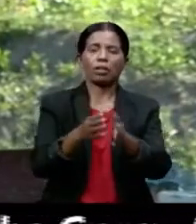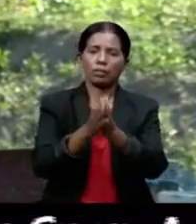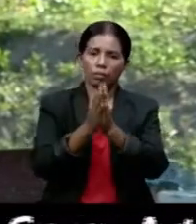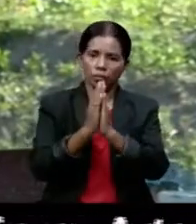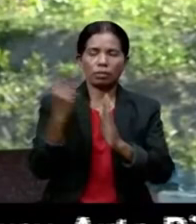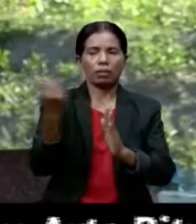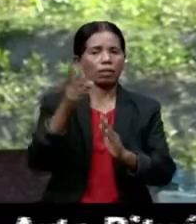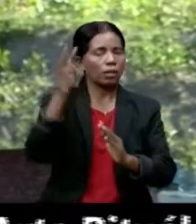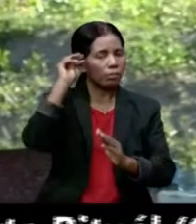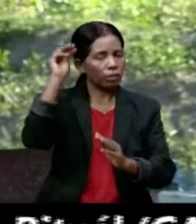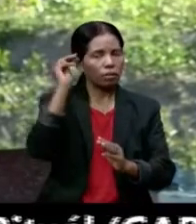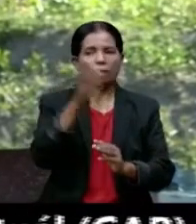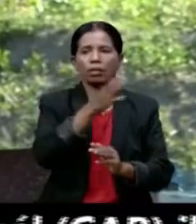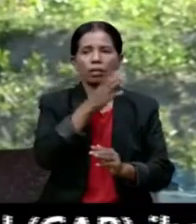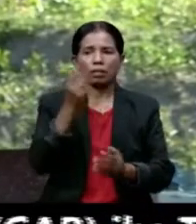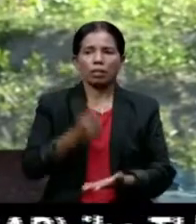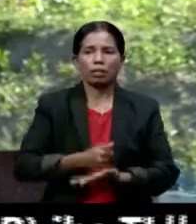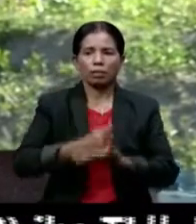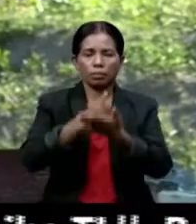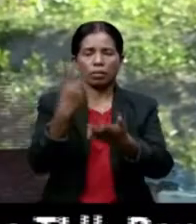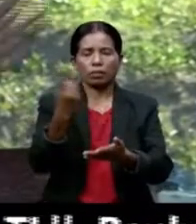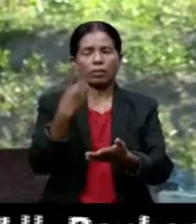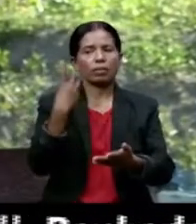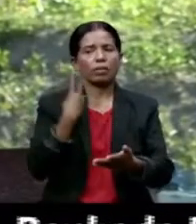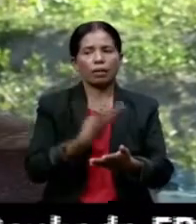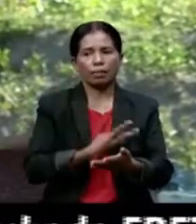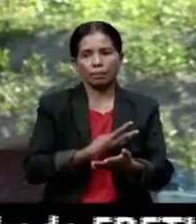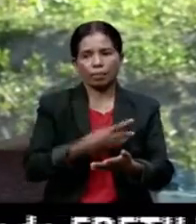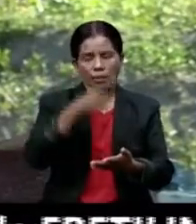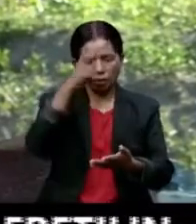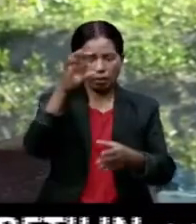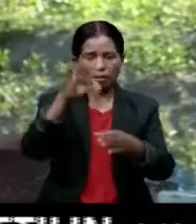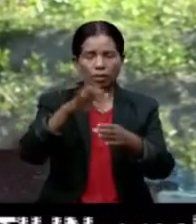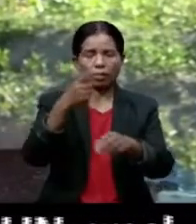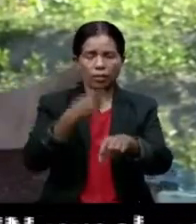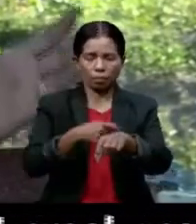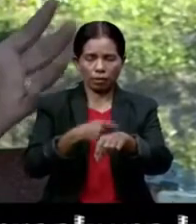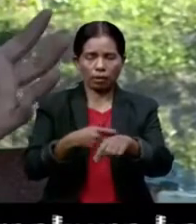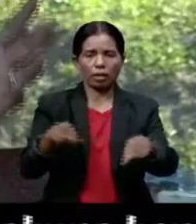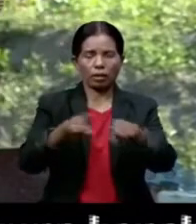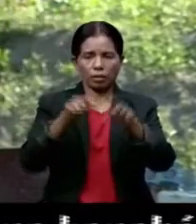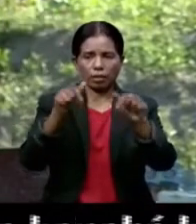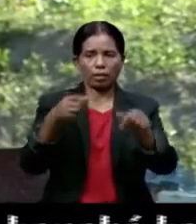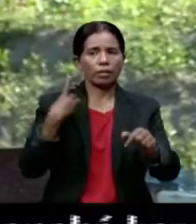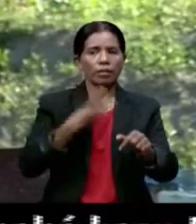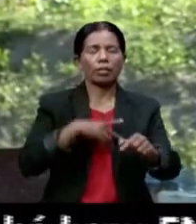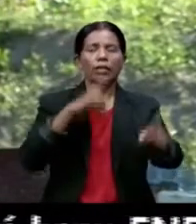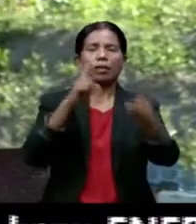fatin Ministério Agricultura atau ajuda na fatin ami tambe tempo ida hansa nene ita